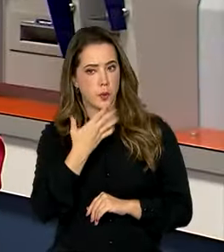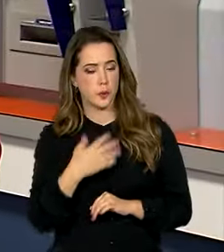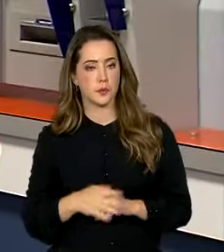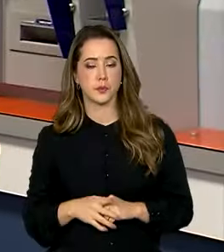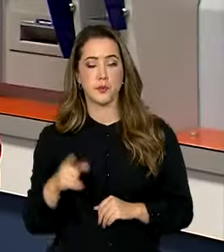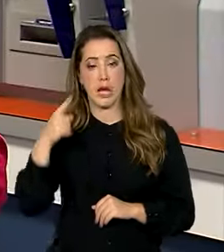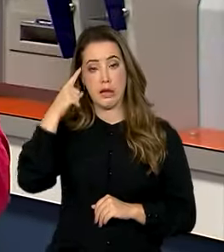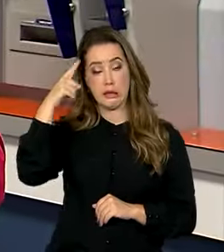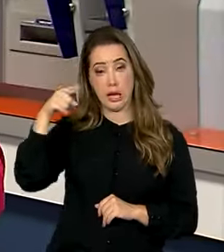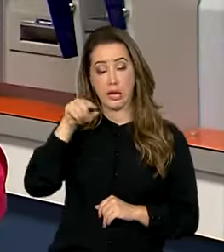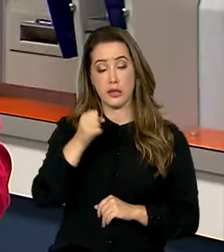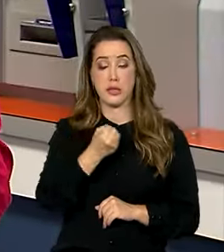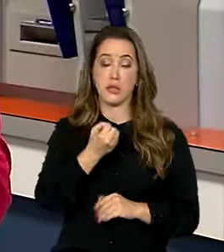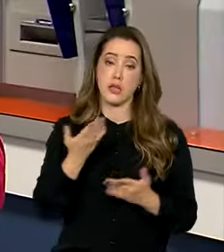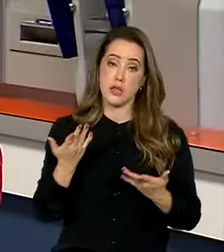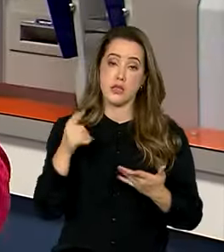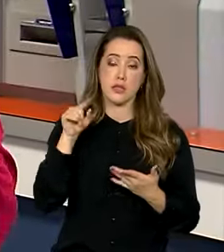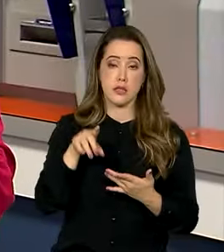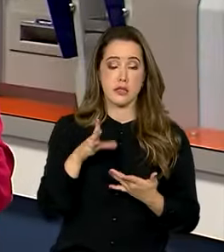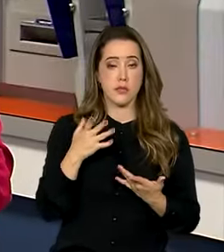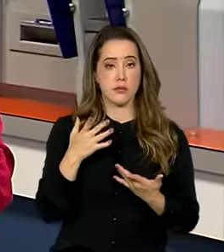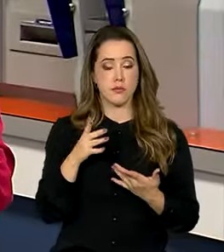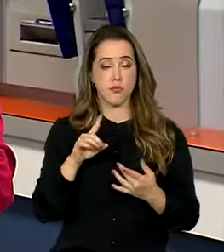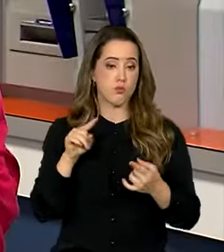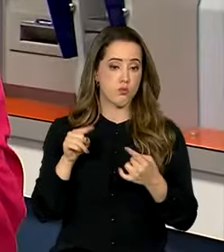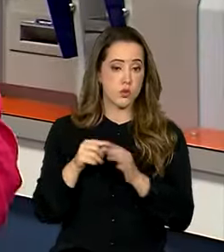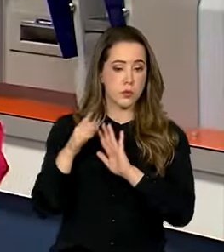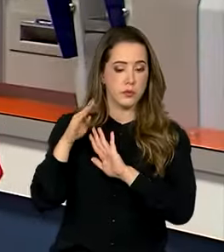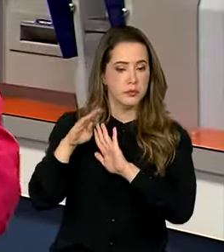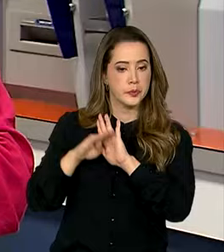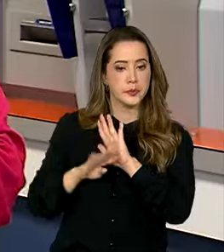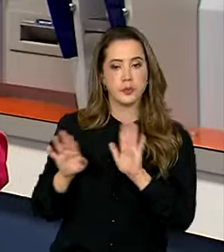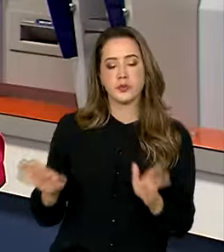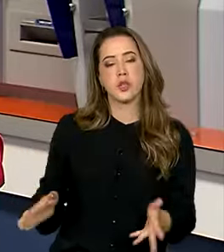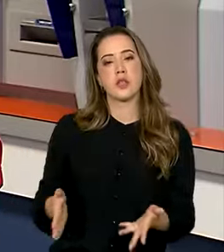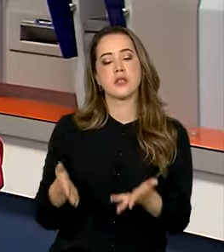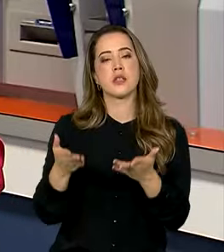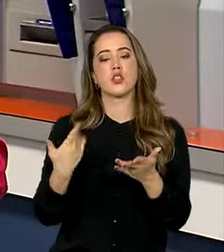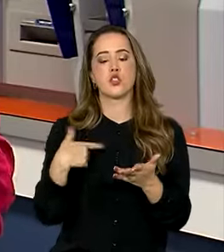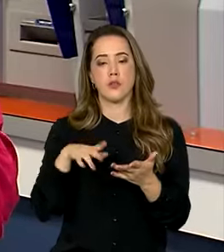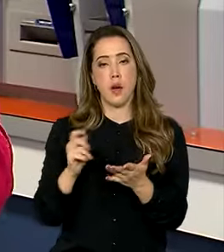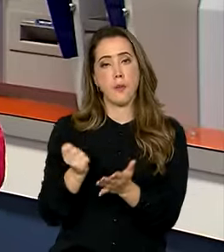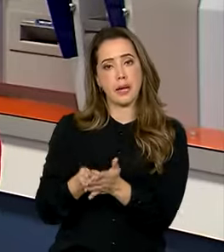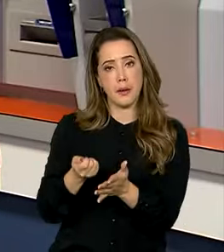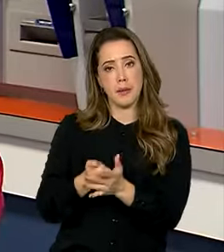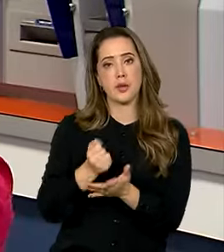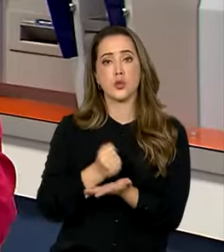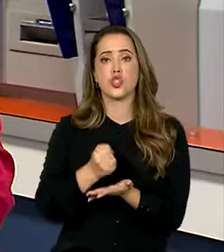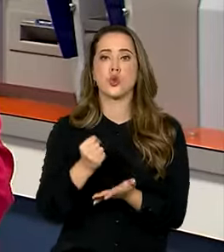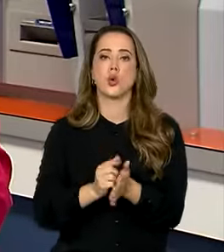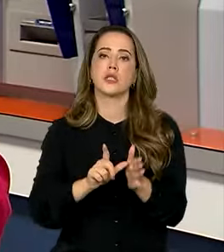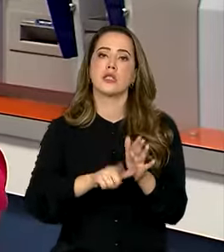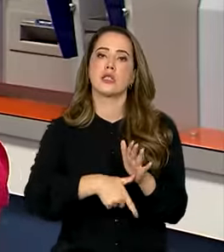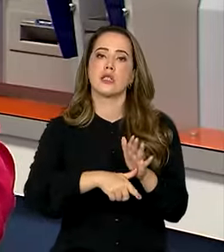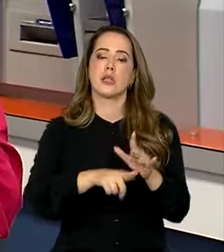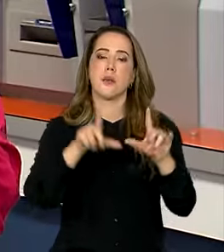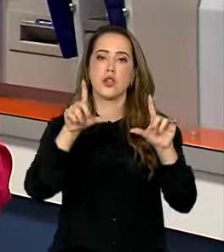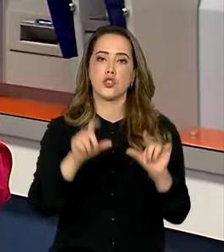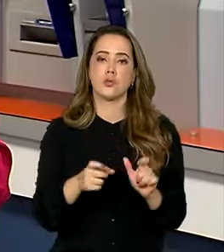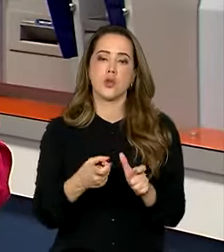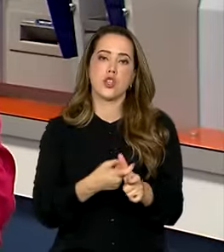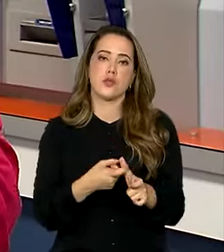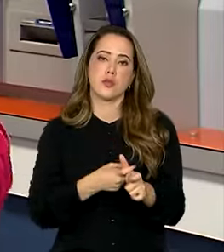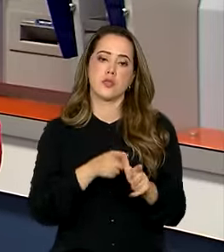ideia desse mutirão Desenrola é incentivar a negociação de contratos em atrasos para diminuir o endividamento da